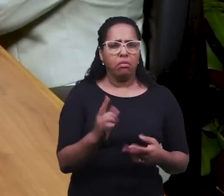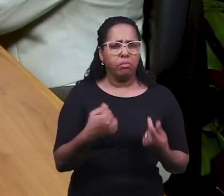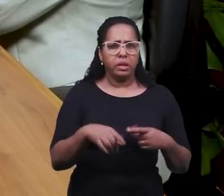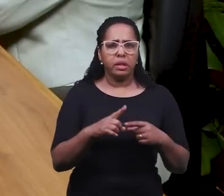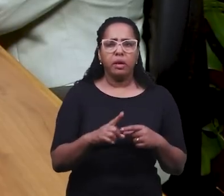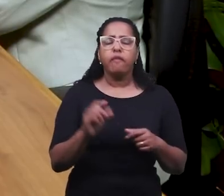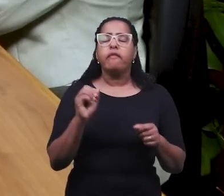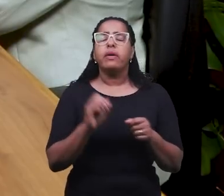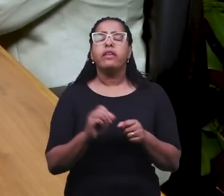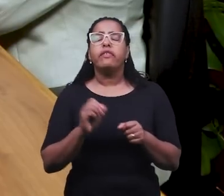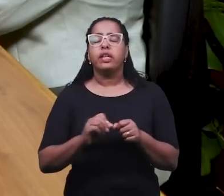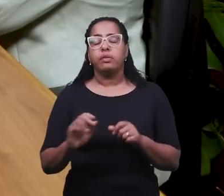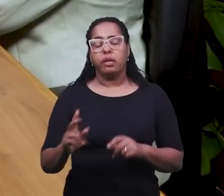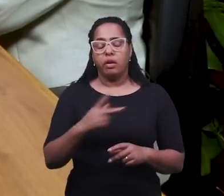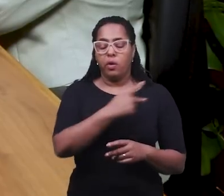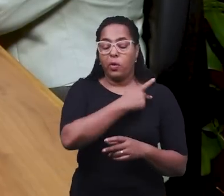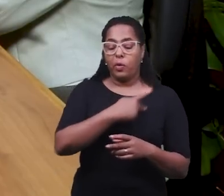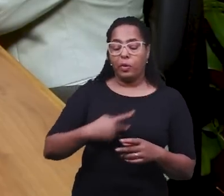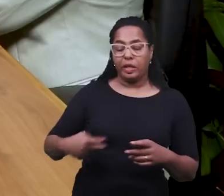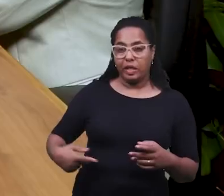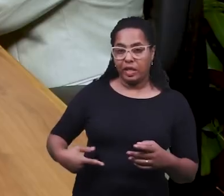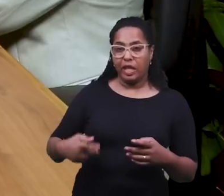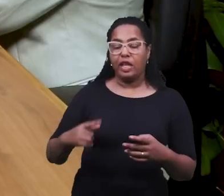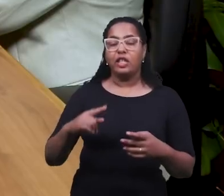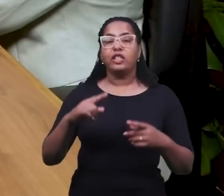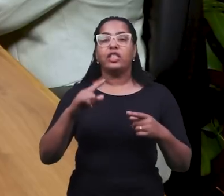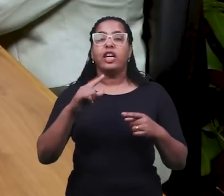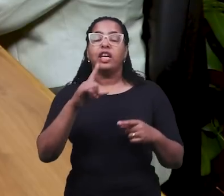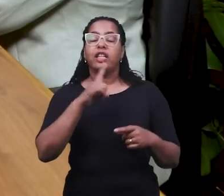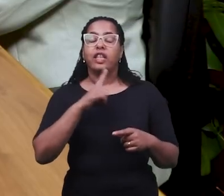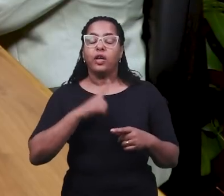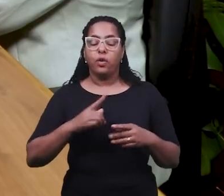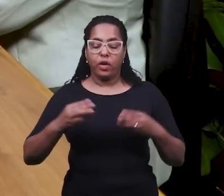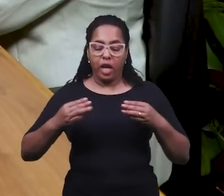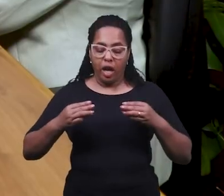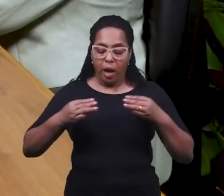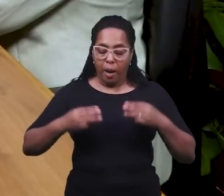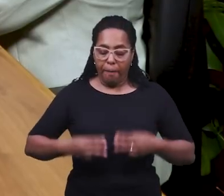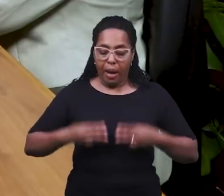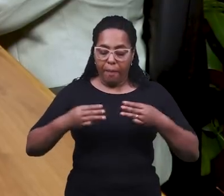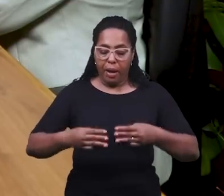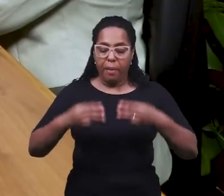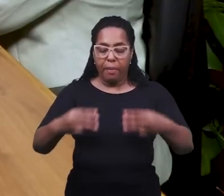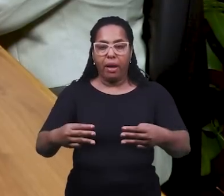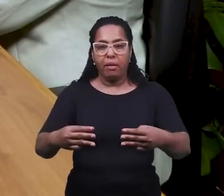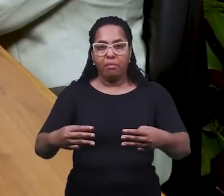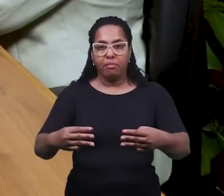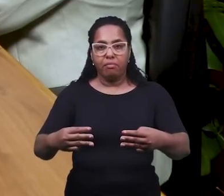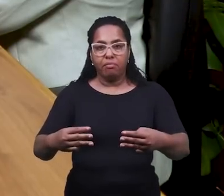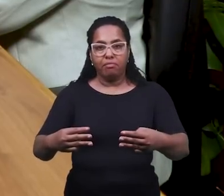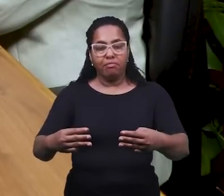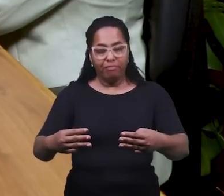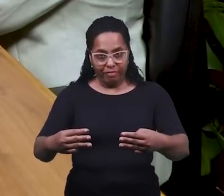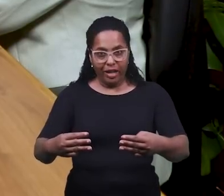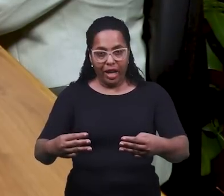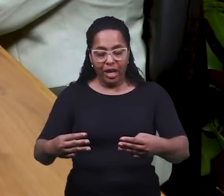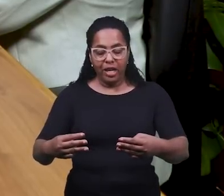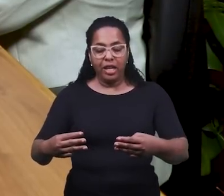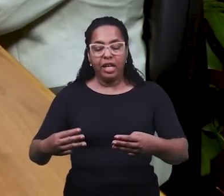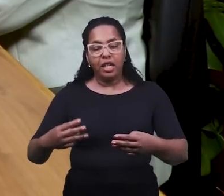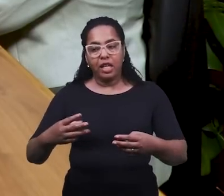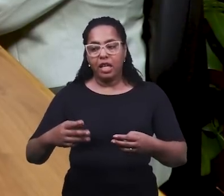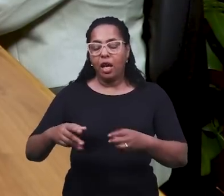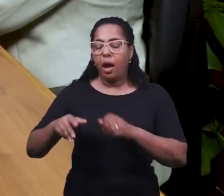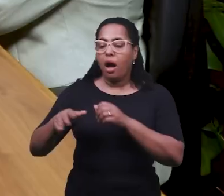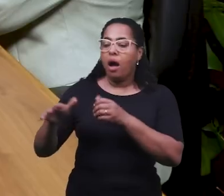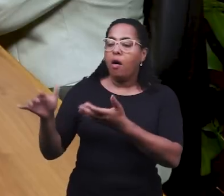Não. O que ele faz? Ele tem os seus ministros que se reportam a ele,